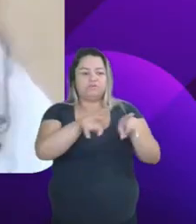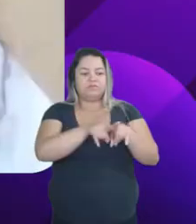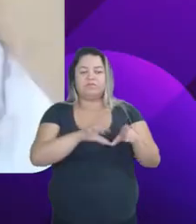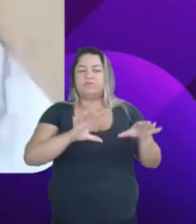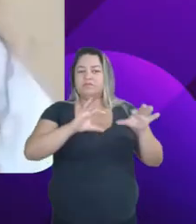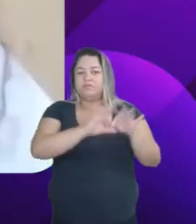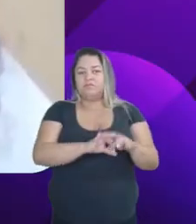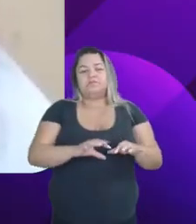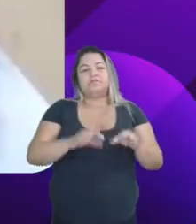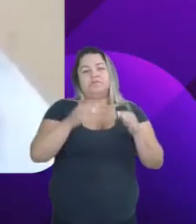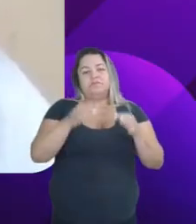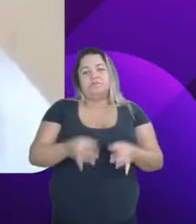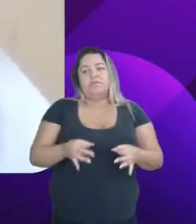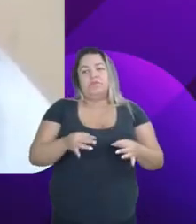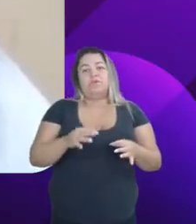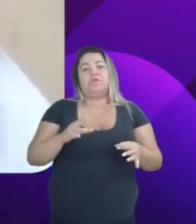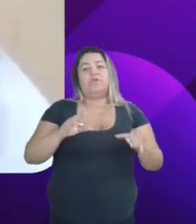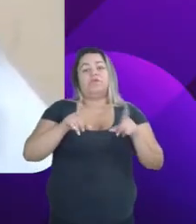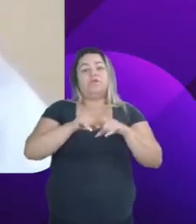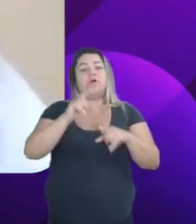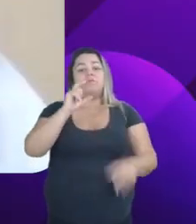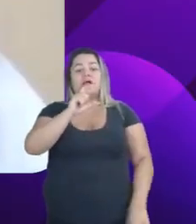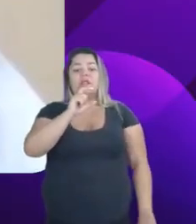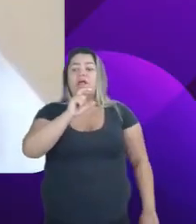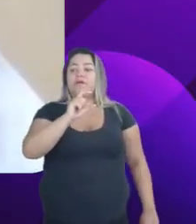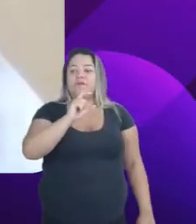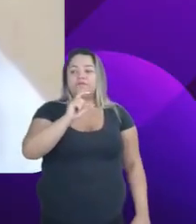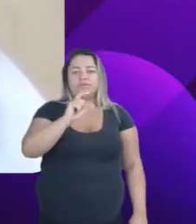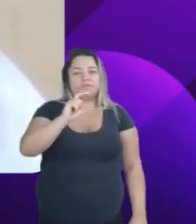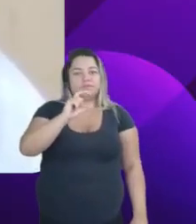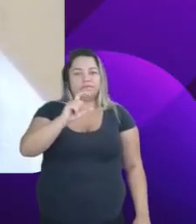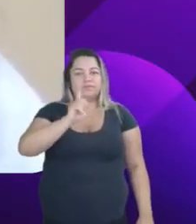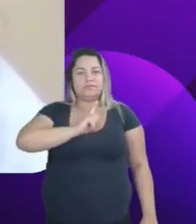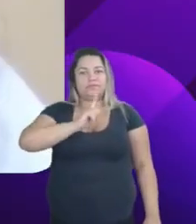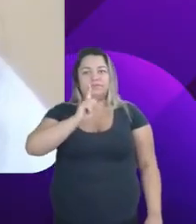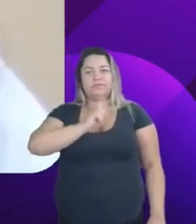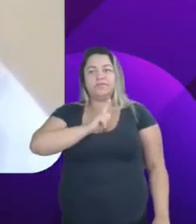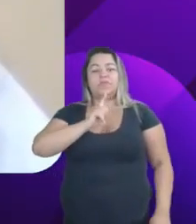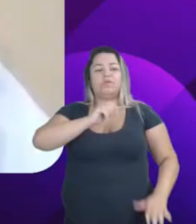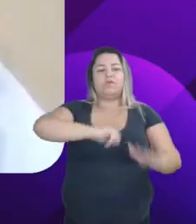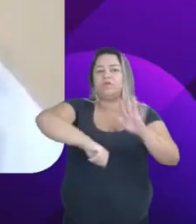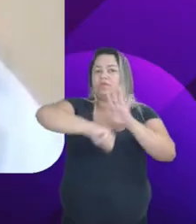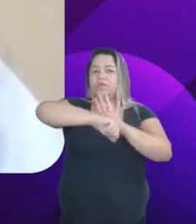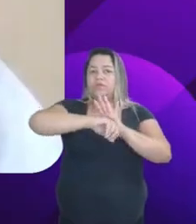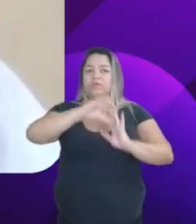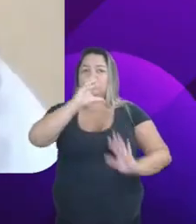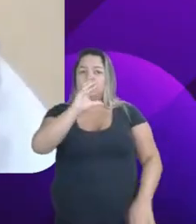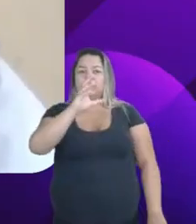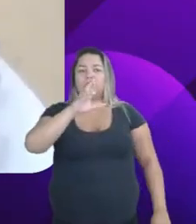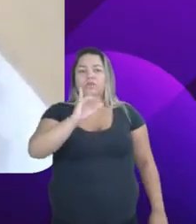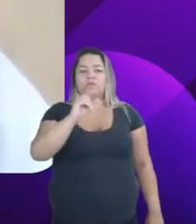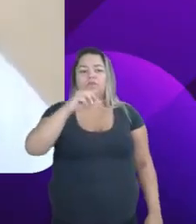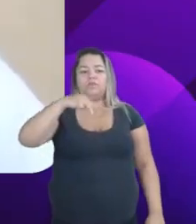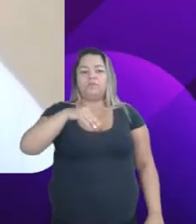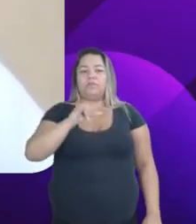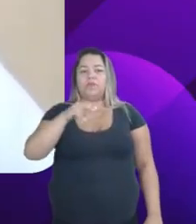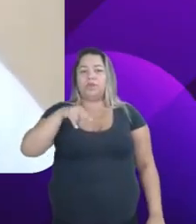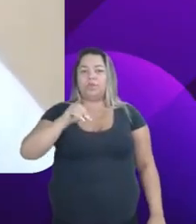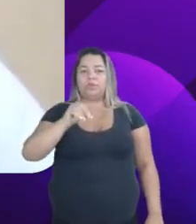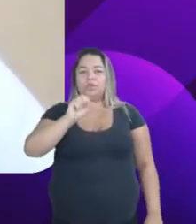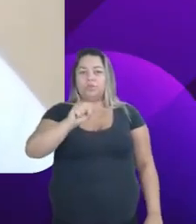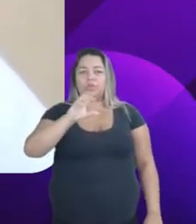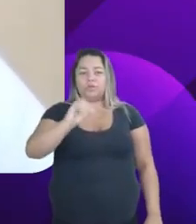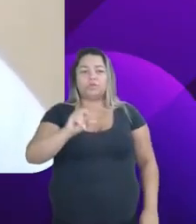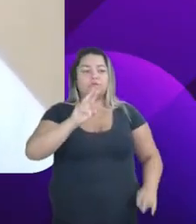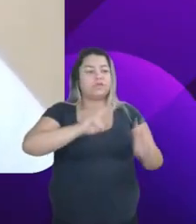legal, não. O adjetivo que a gente tem que colocar é criminoso. Por quê? Porque quando a gente